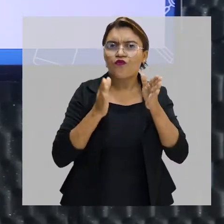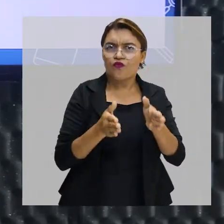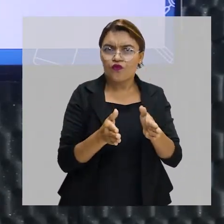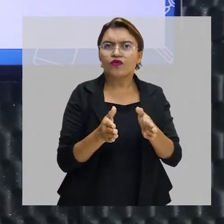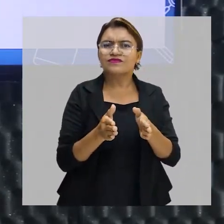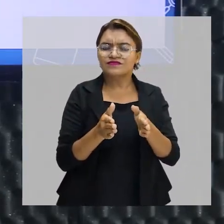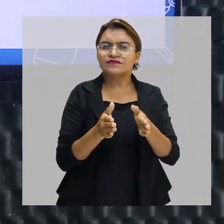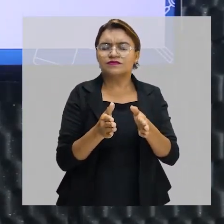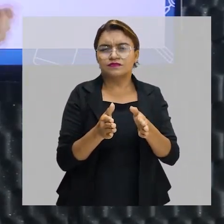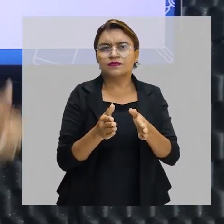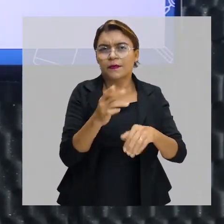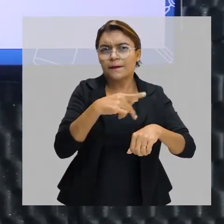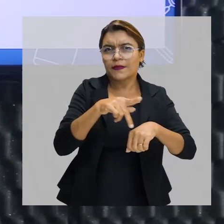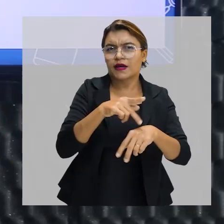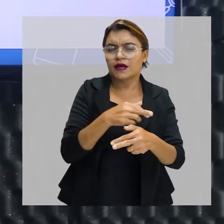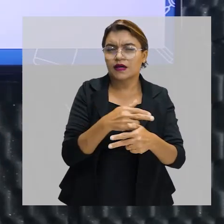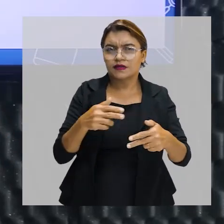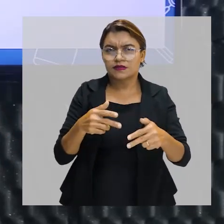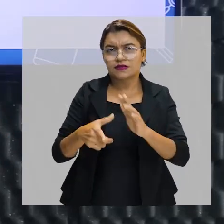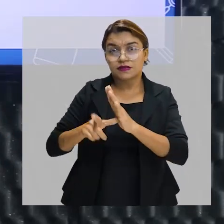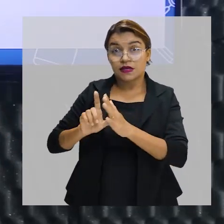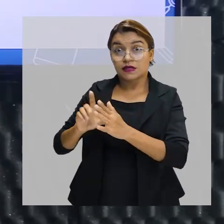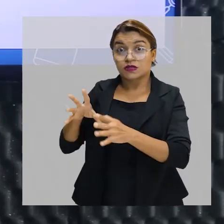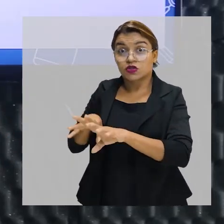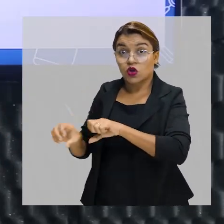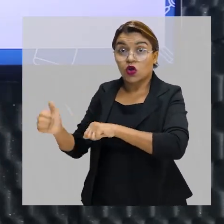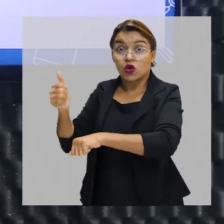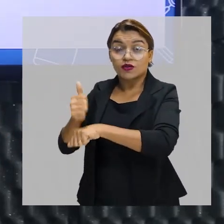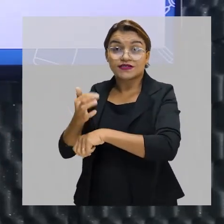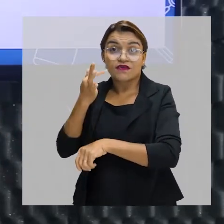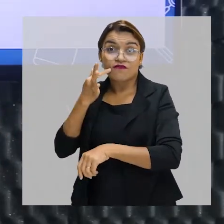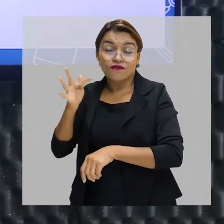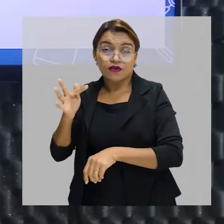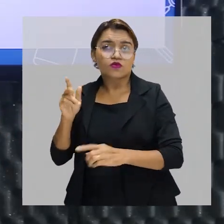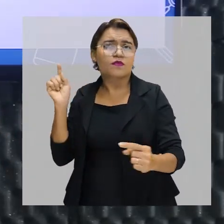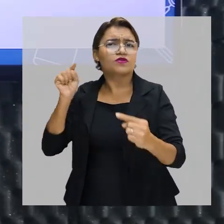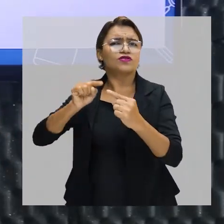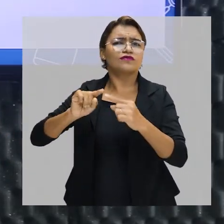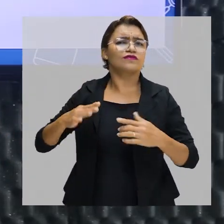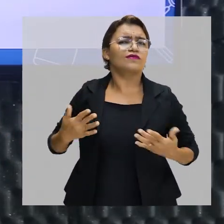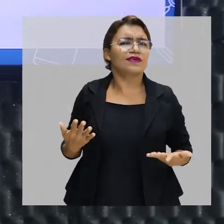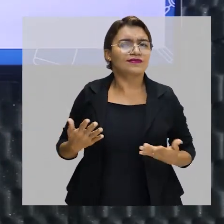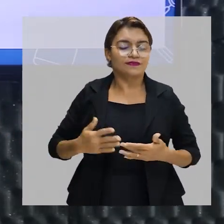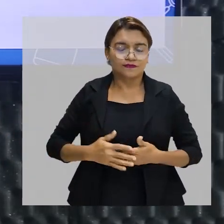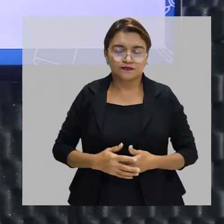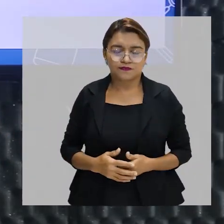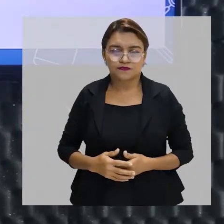escritores negros de países que foram colonizados pela França. Qual o objetivo?